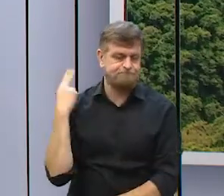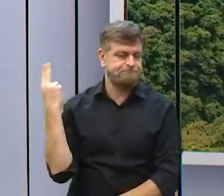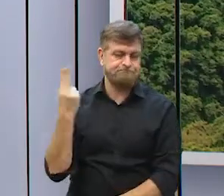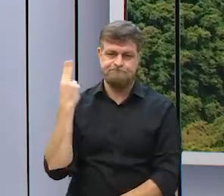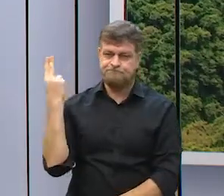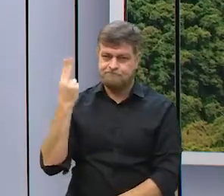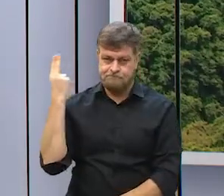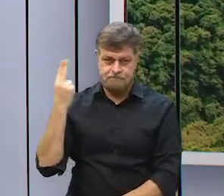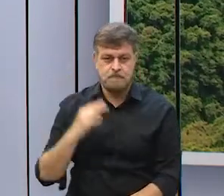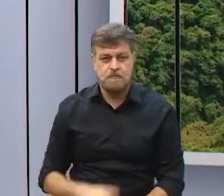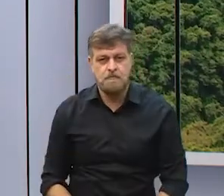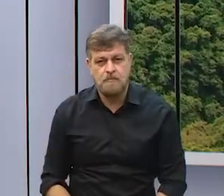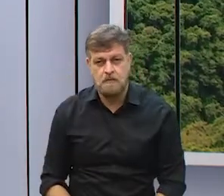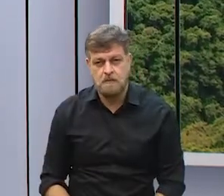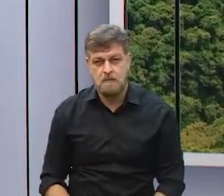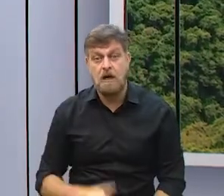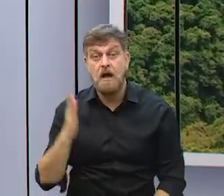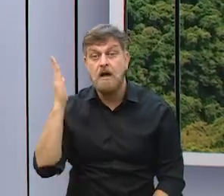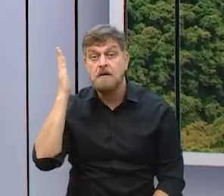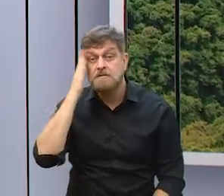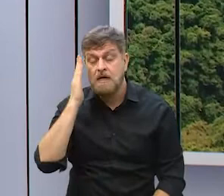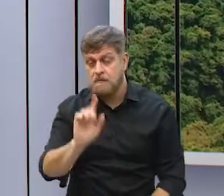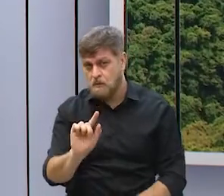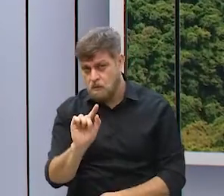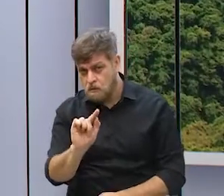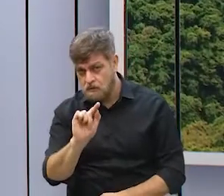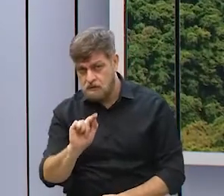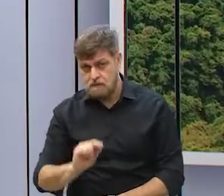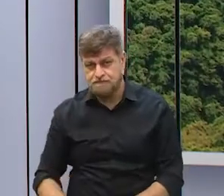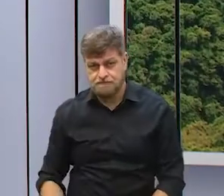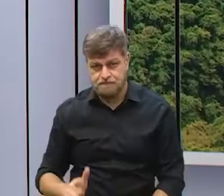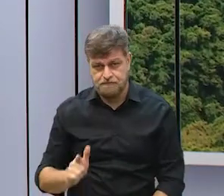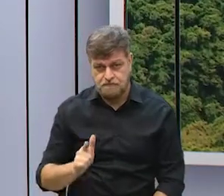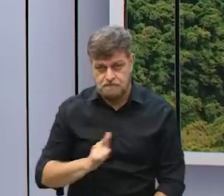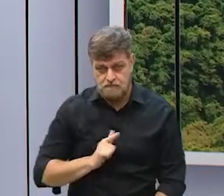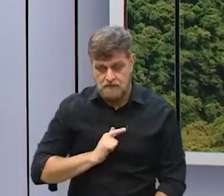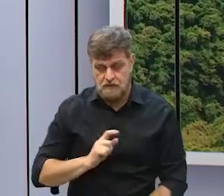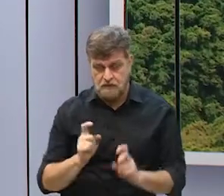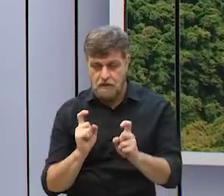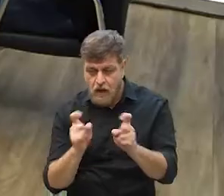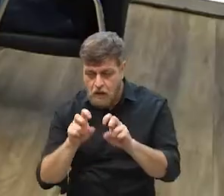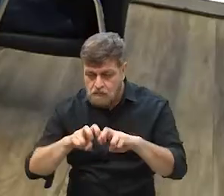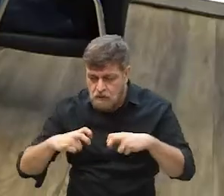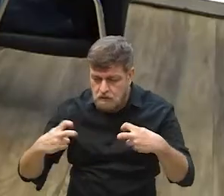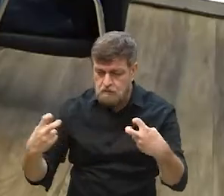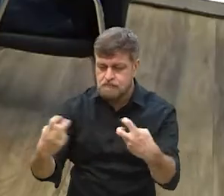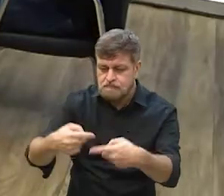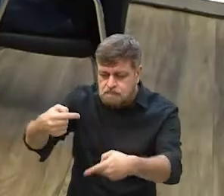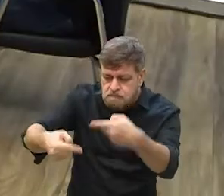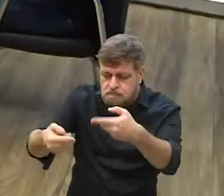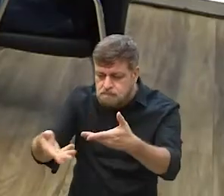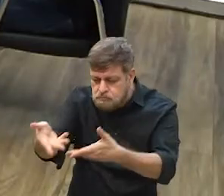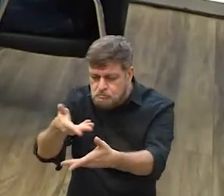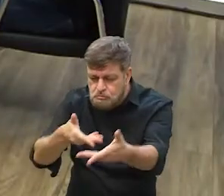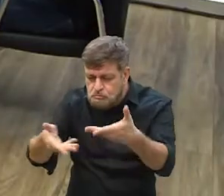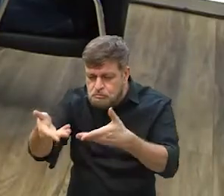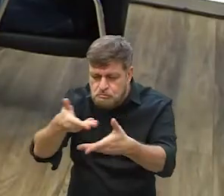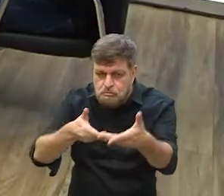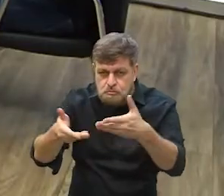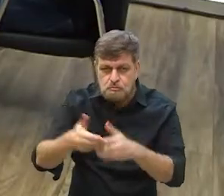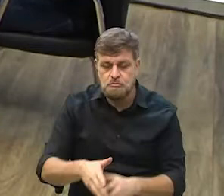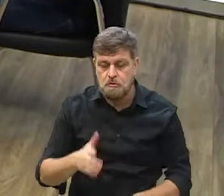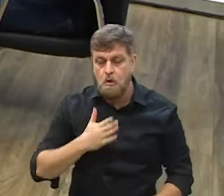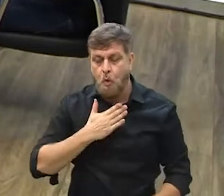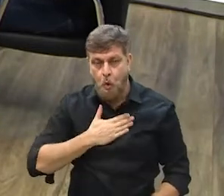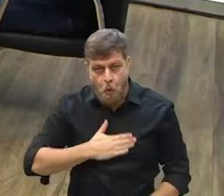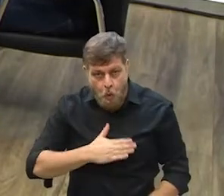Sim. Agora, a gente sabe também que, a partir desta reunião, este encontro com